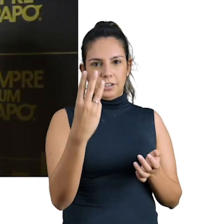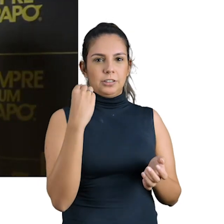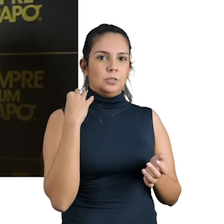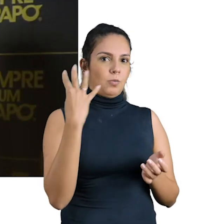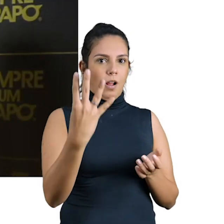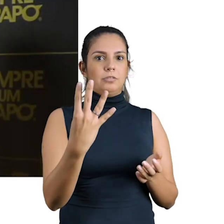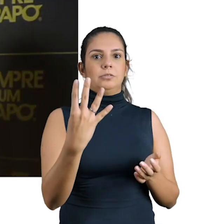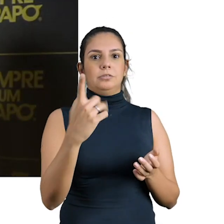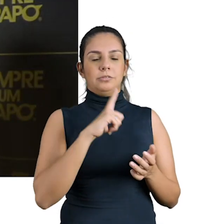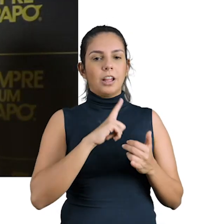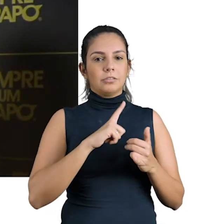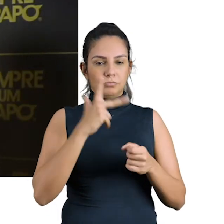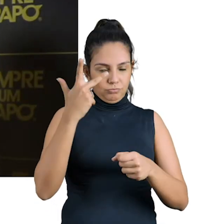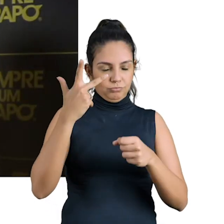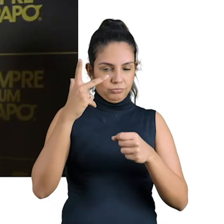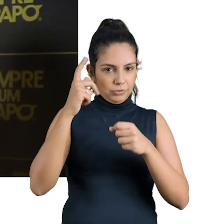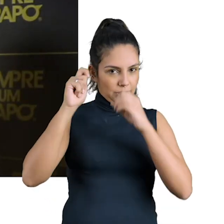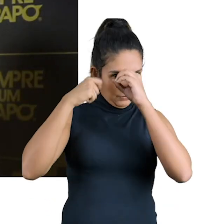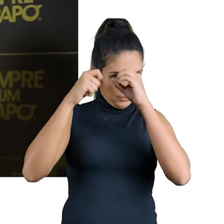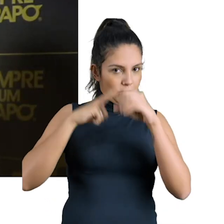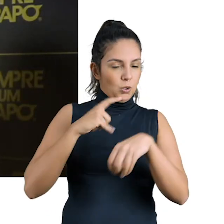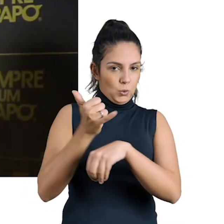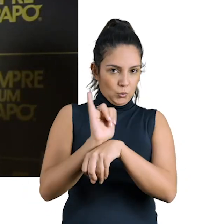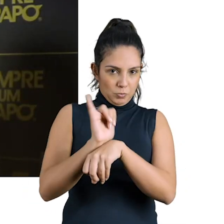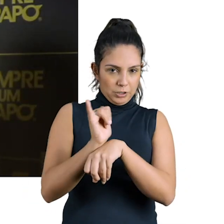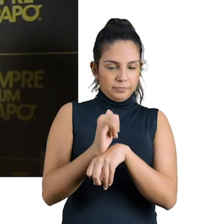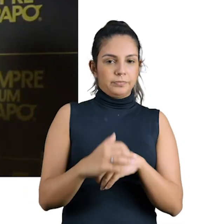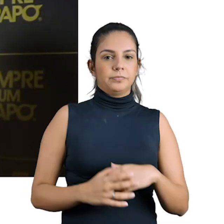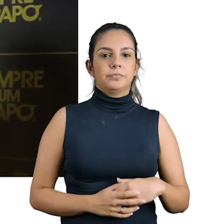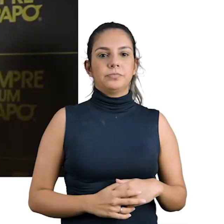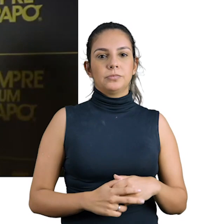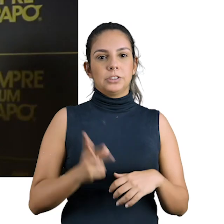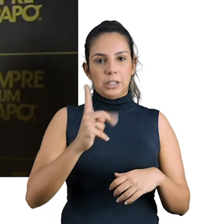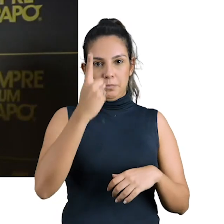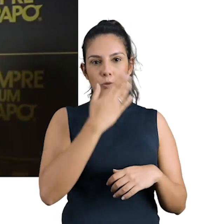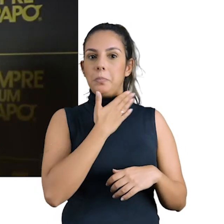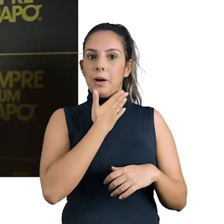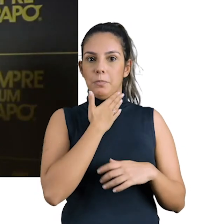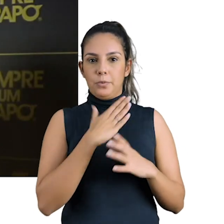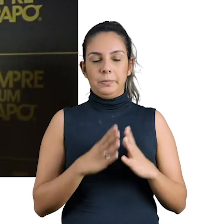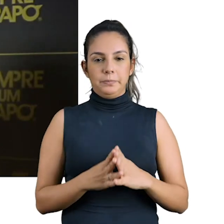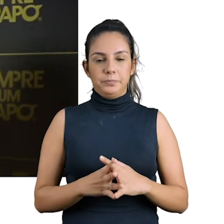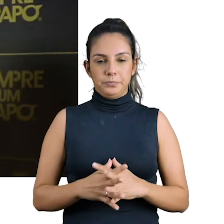programas com eles. Fica essa dica lá no YouTube do Sempre um Papo.